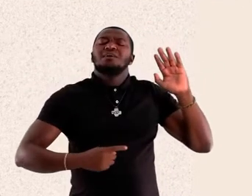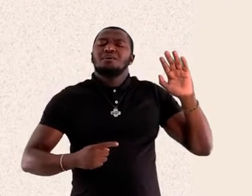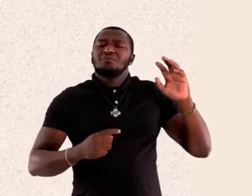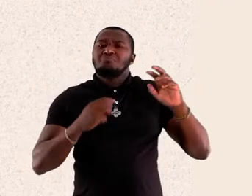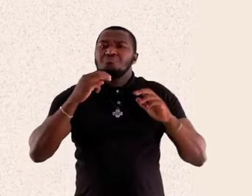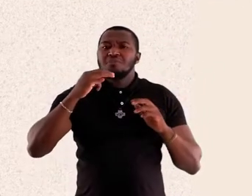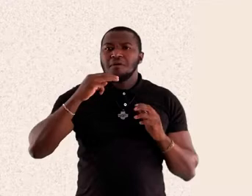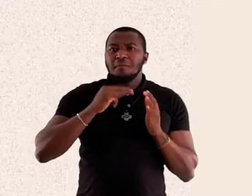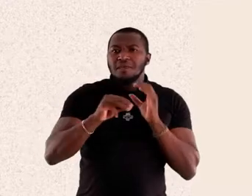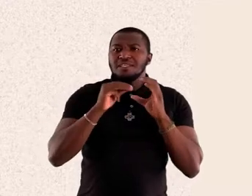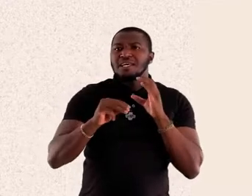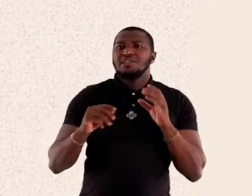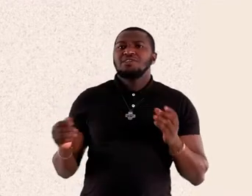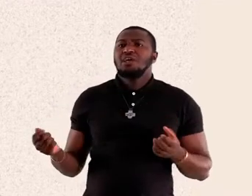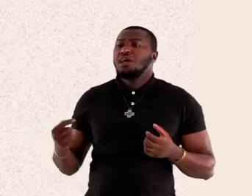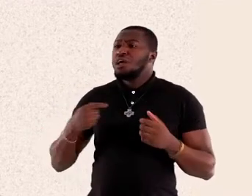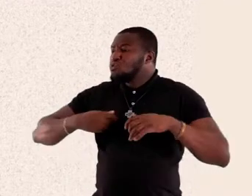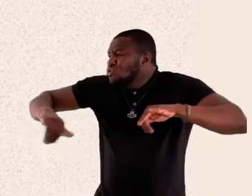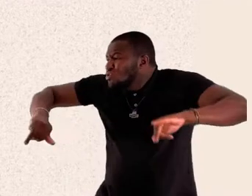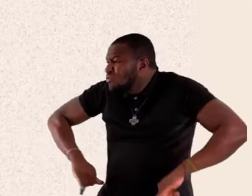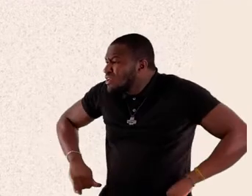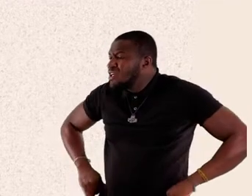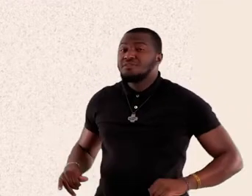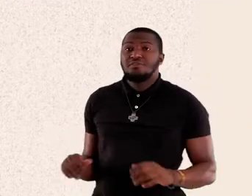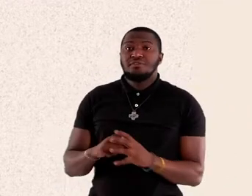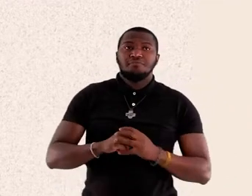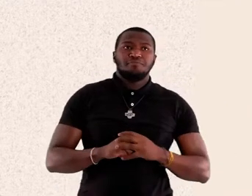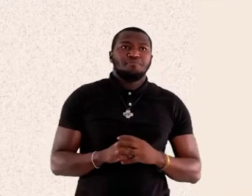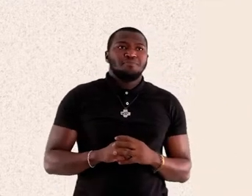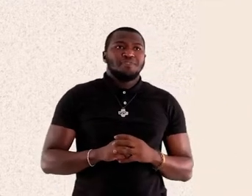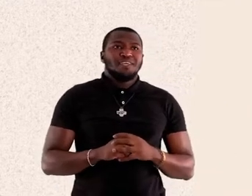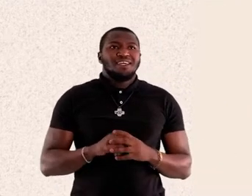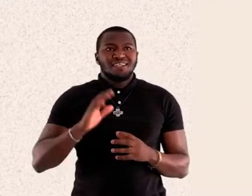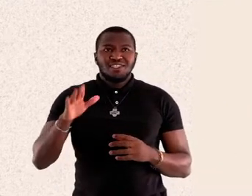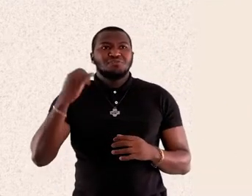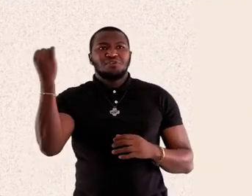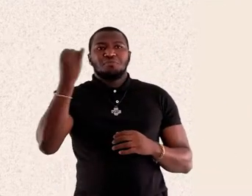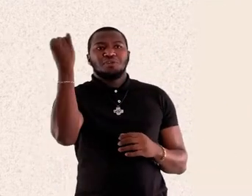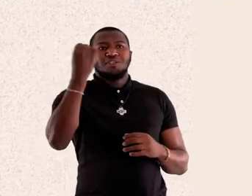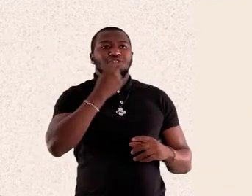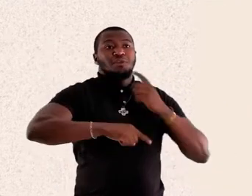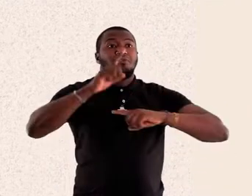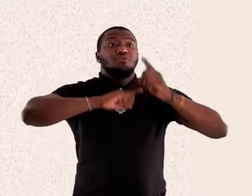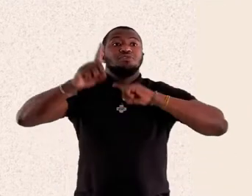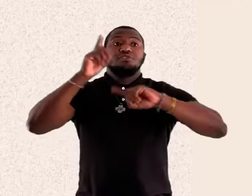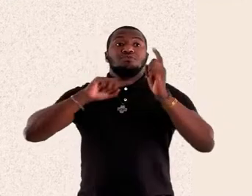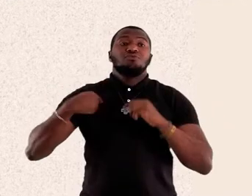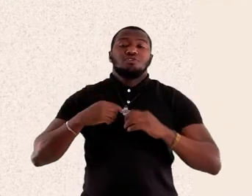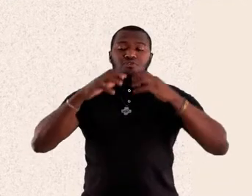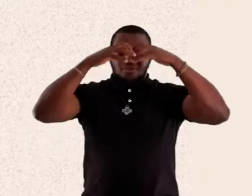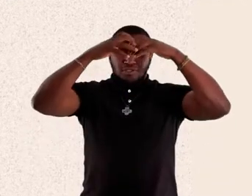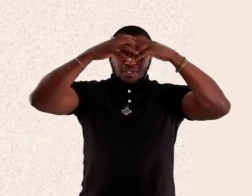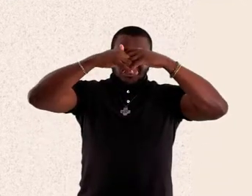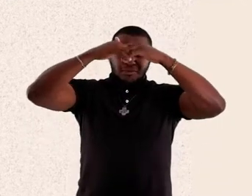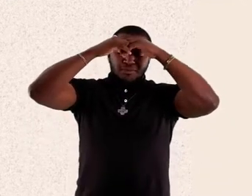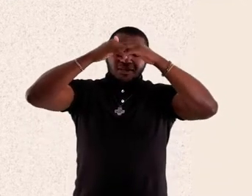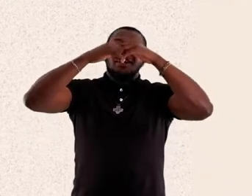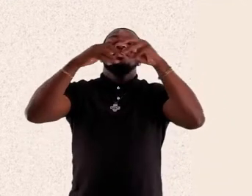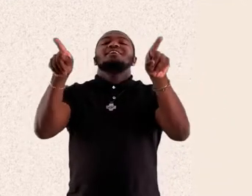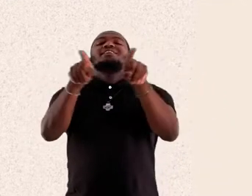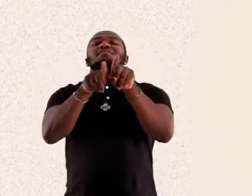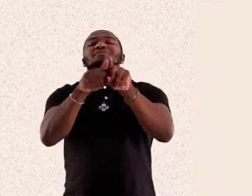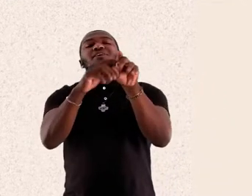eu tô sofrendo então isso foi tão importante na evolução do nosso cérebro que foi conectado